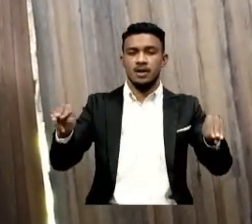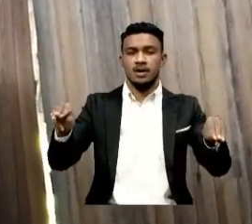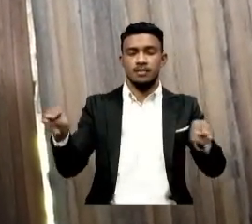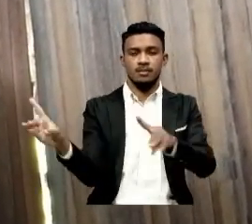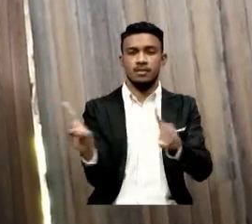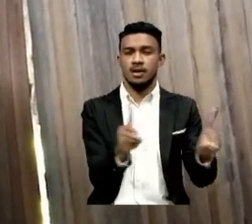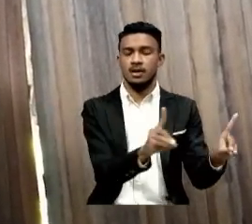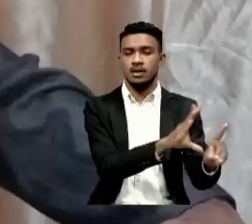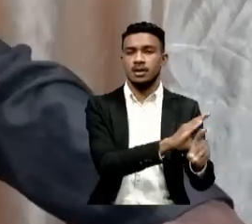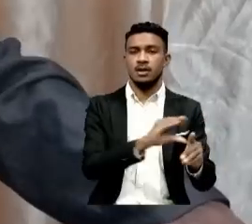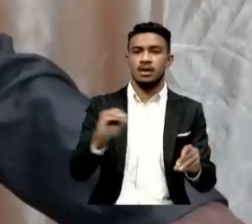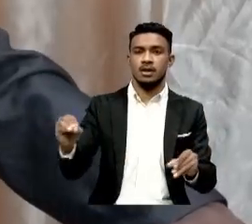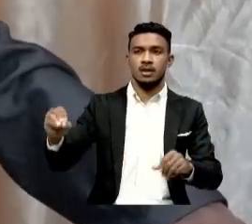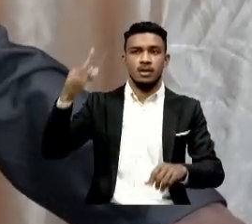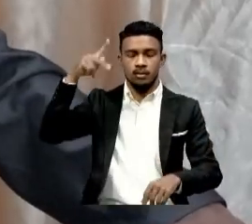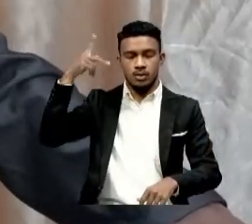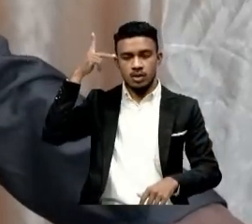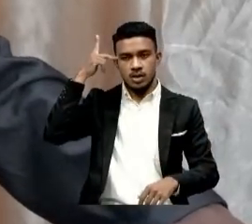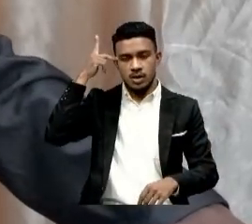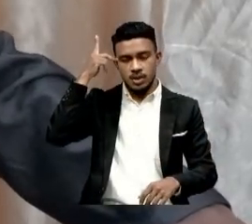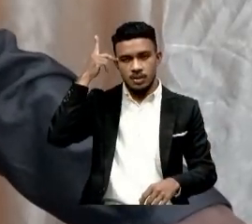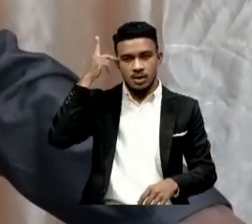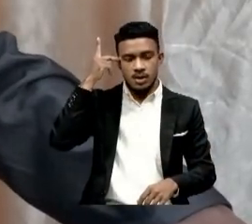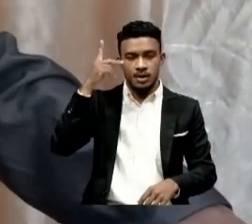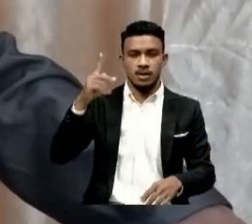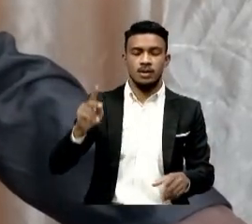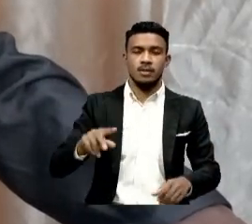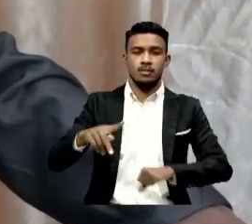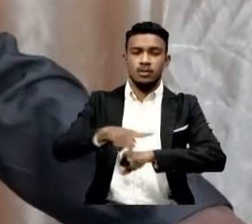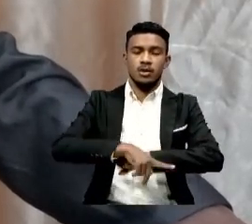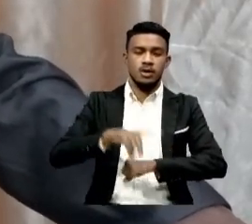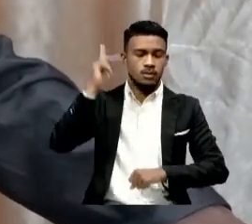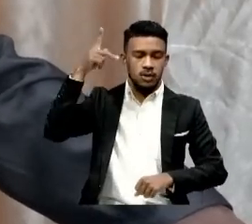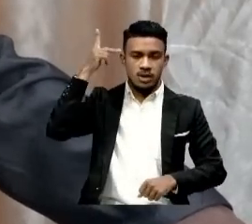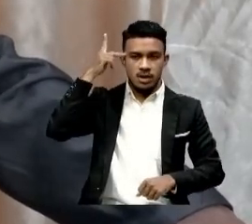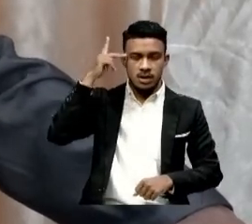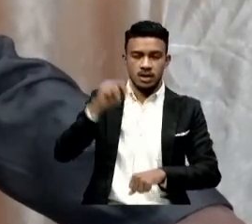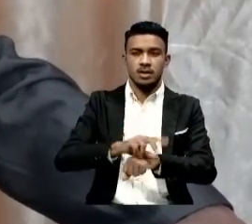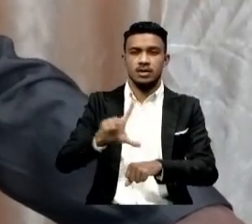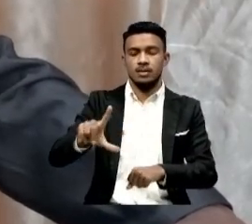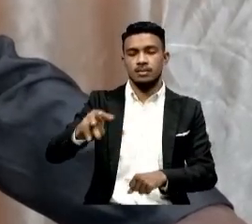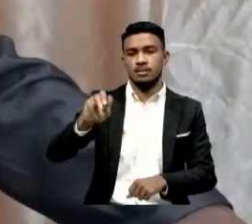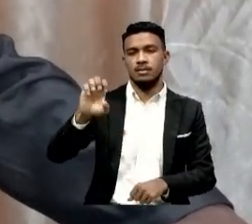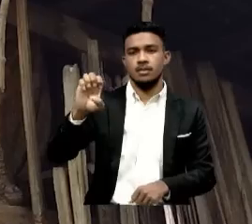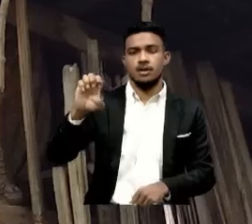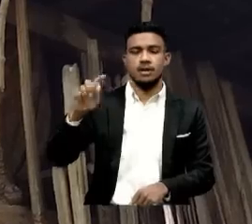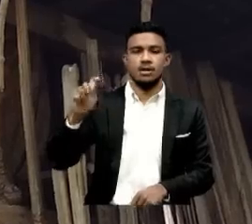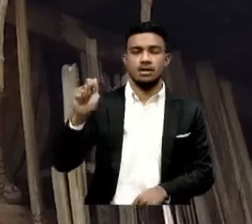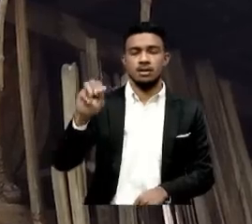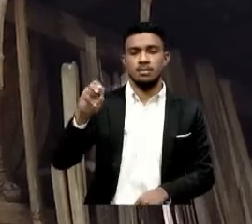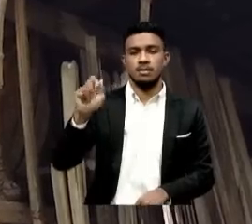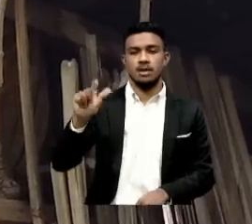ministério assunto combatentes libertação nacional Júlio Sarmento da Costa Meta Malik Hateten